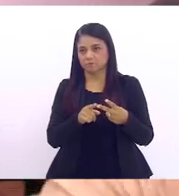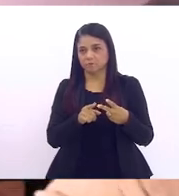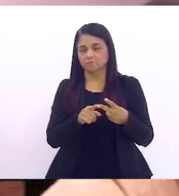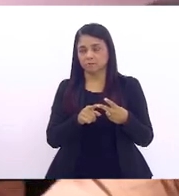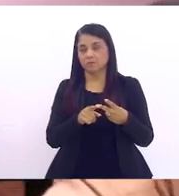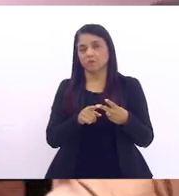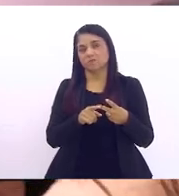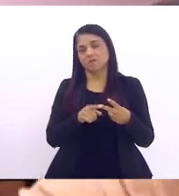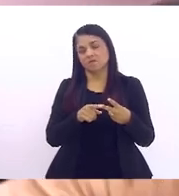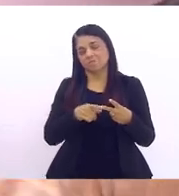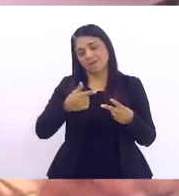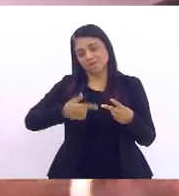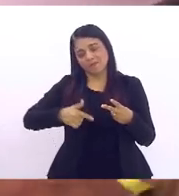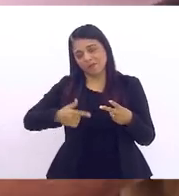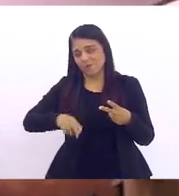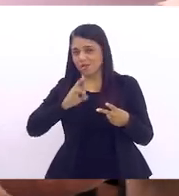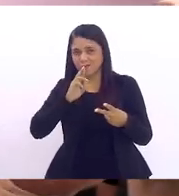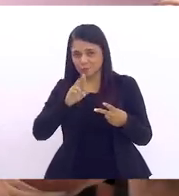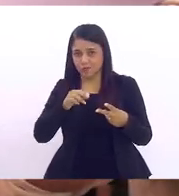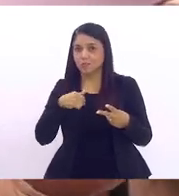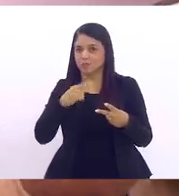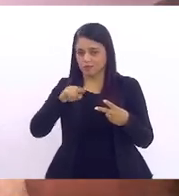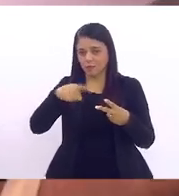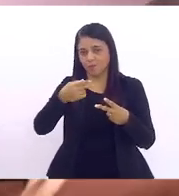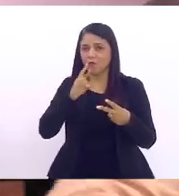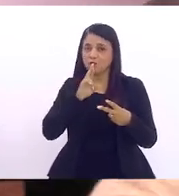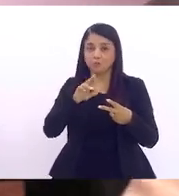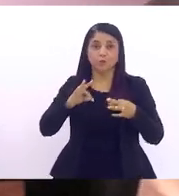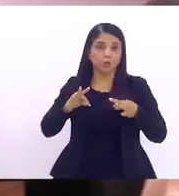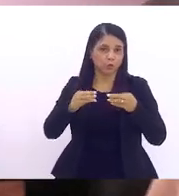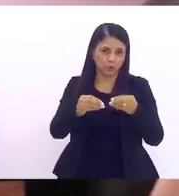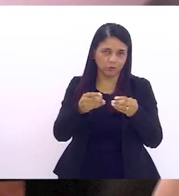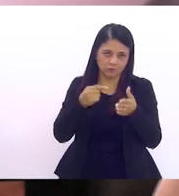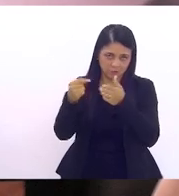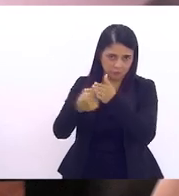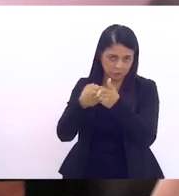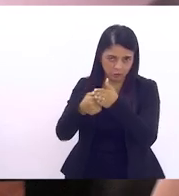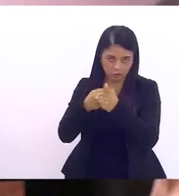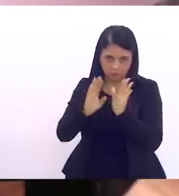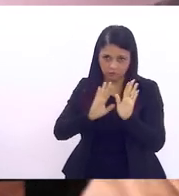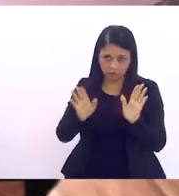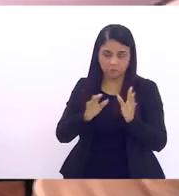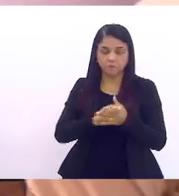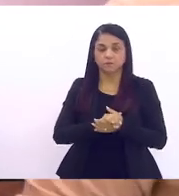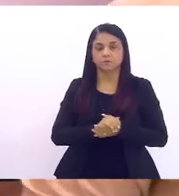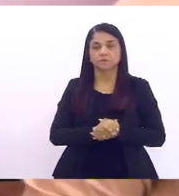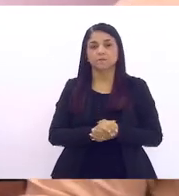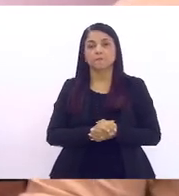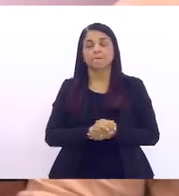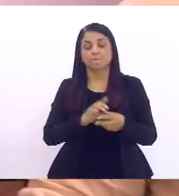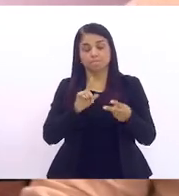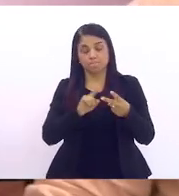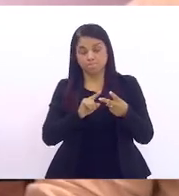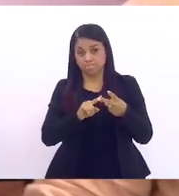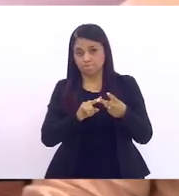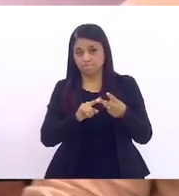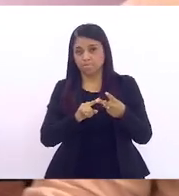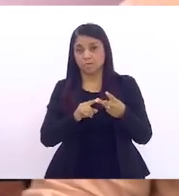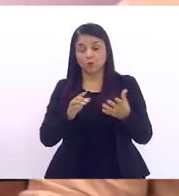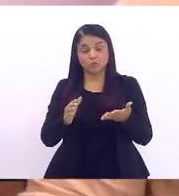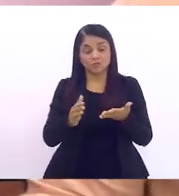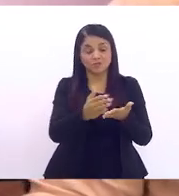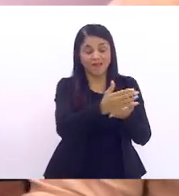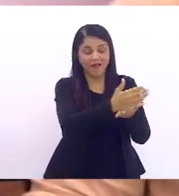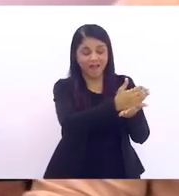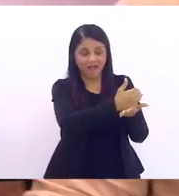coisas que a gente não vai ter tempo de responder mas serão respondidas de acordo com com o que o v excelência comentou é que todos esses dados